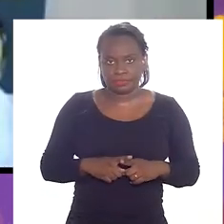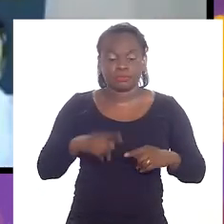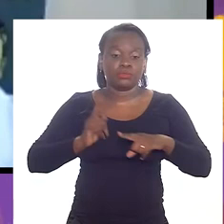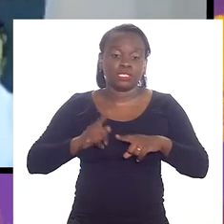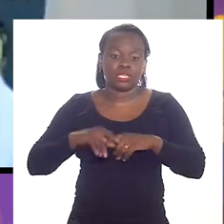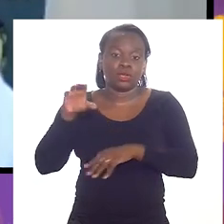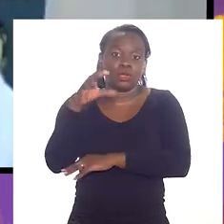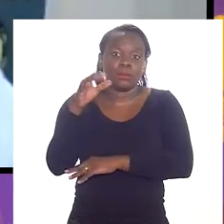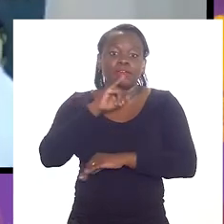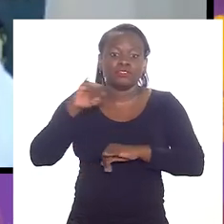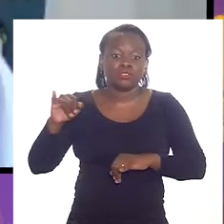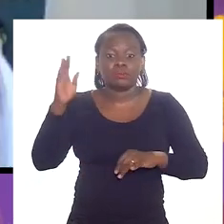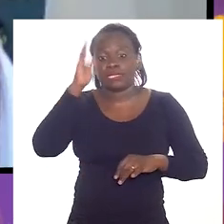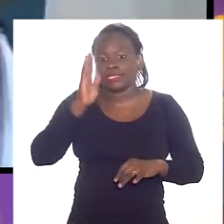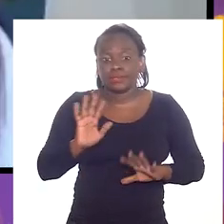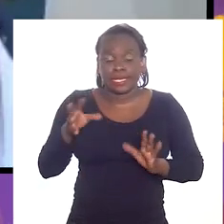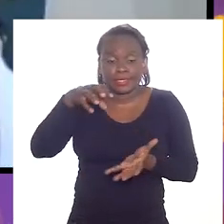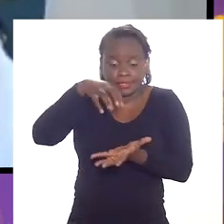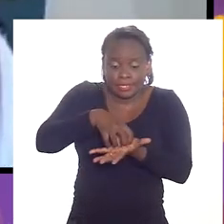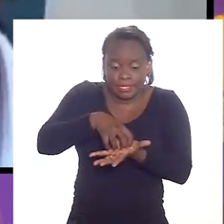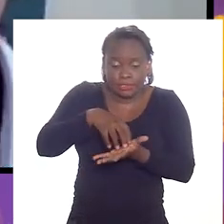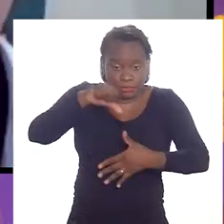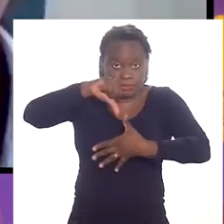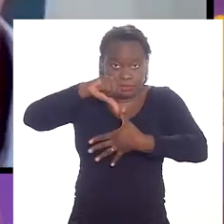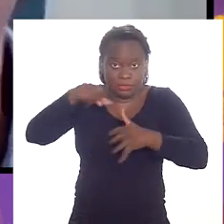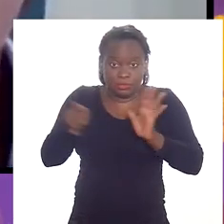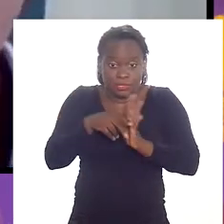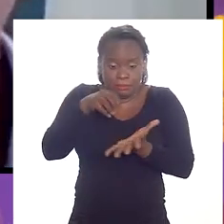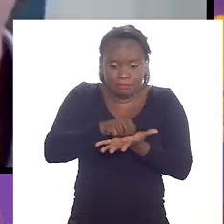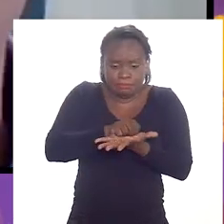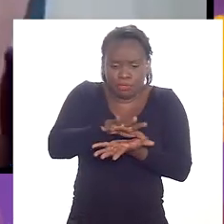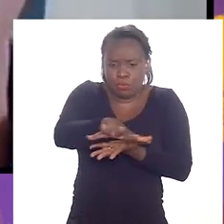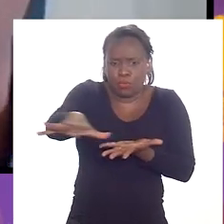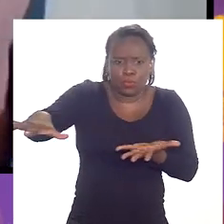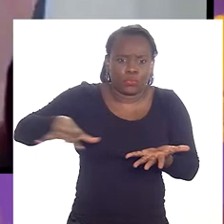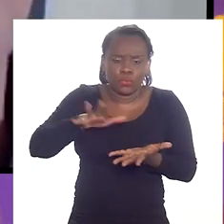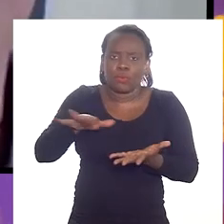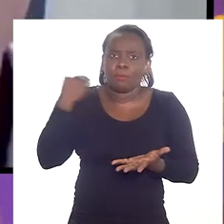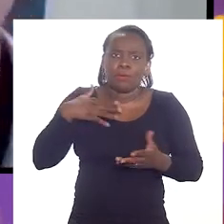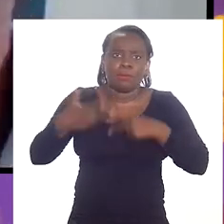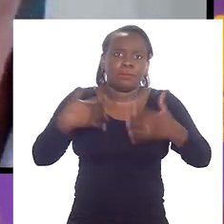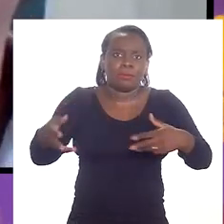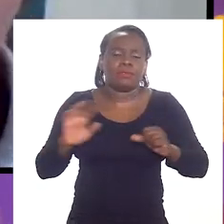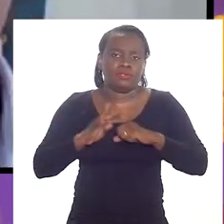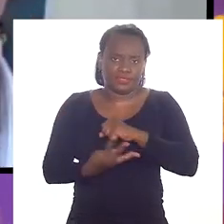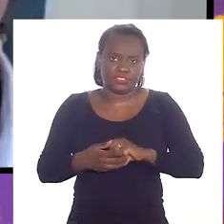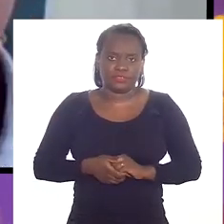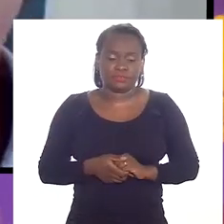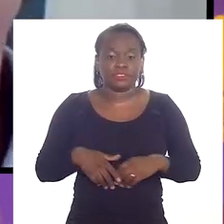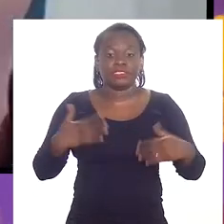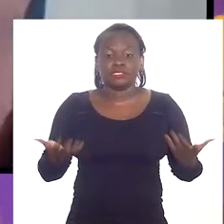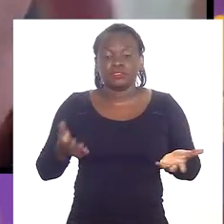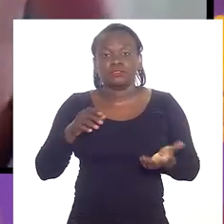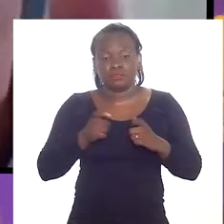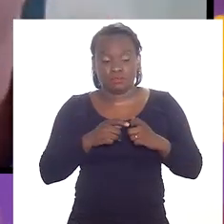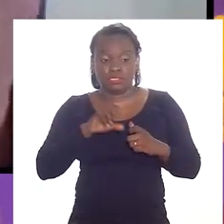lei. A Colômbia, em fevereiro, barrou a seleção brasileira masculina de basquete de entrar na Colômbia